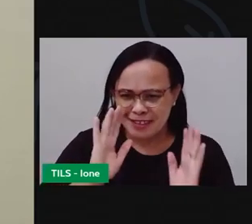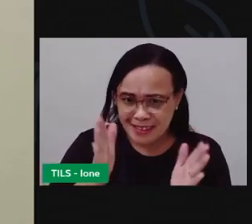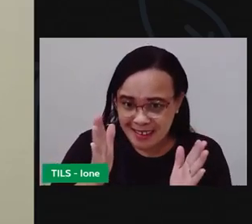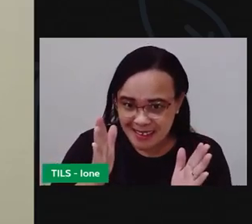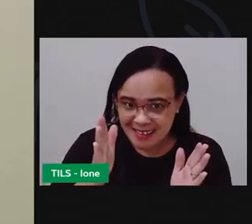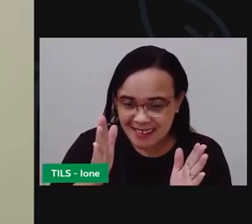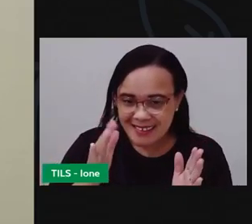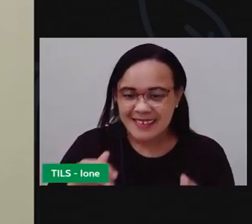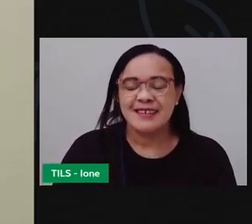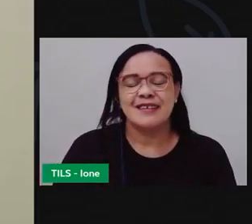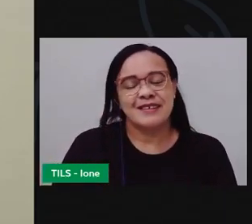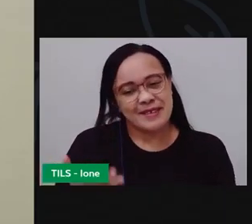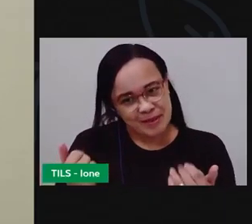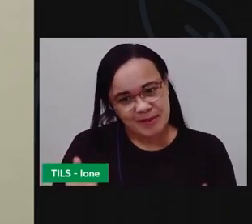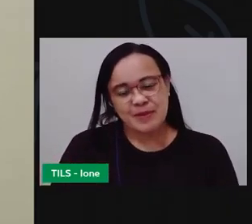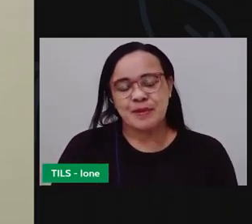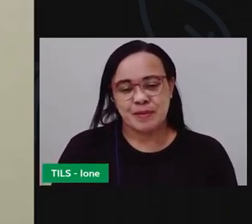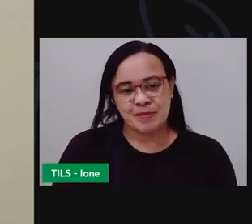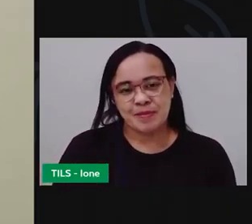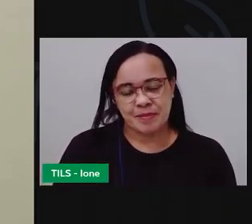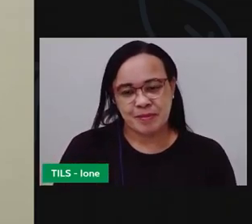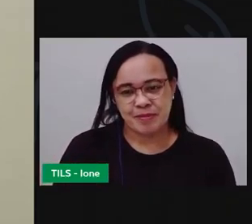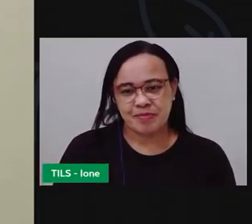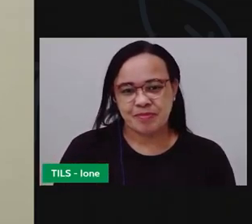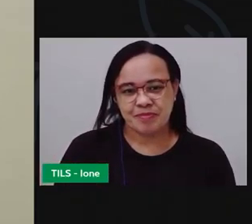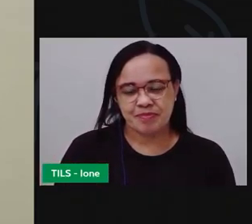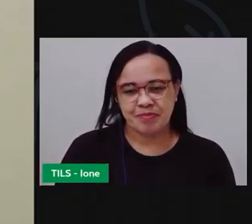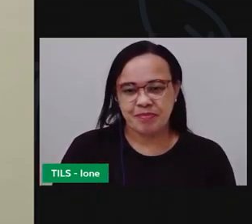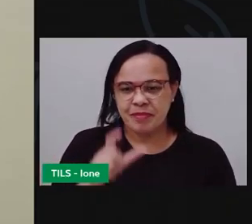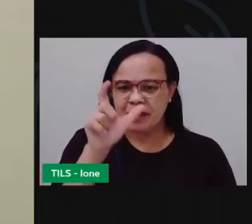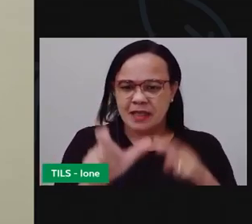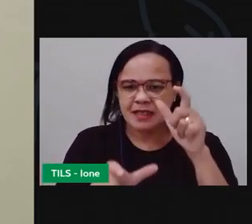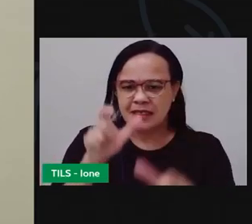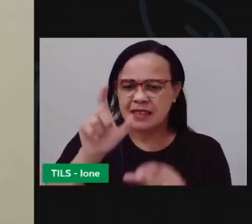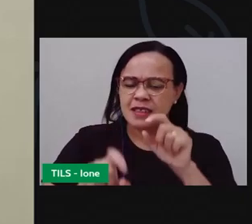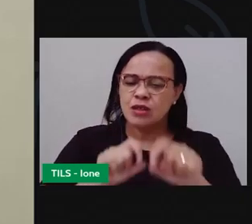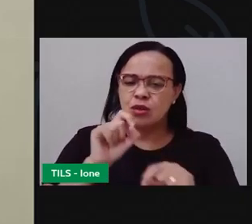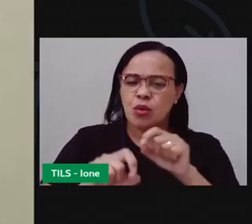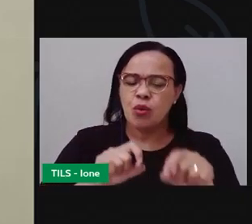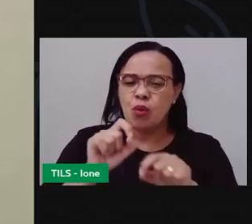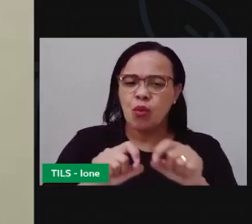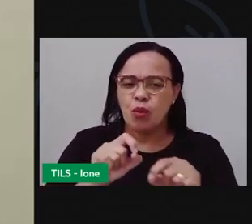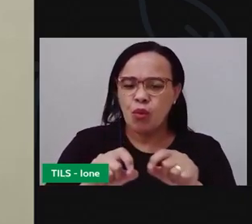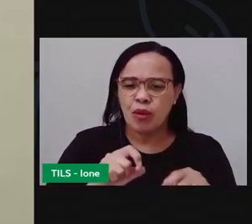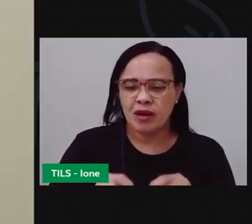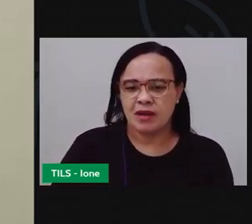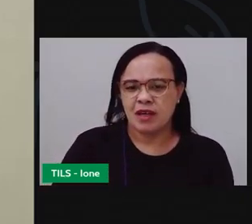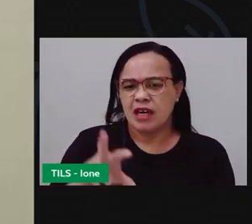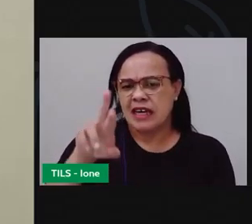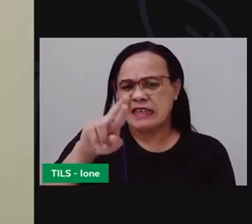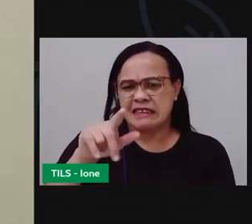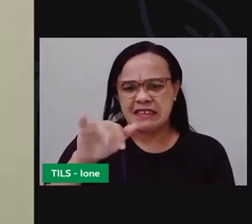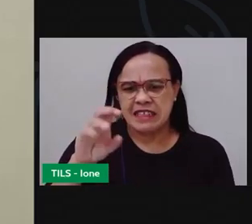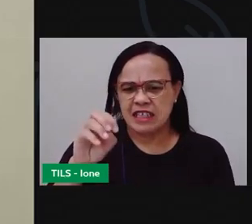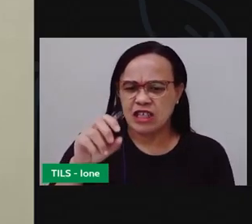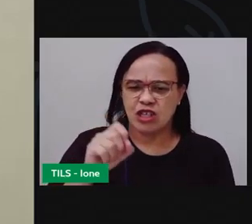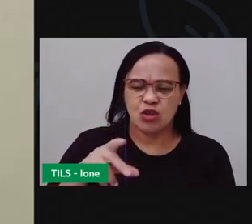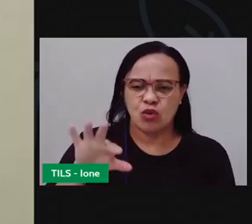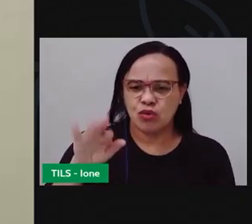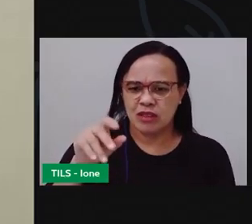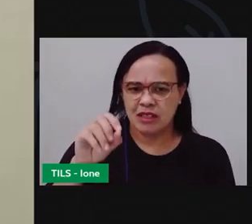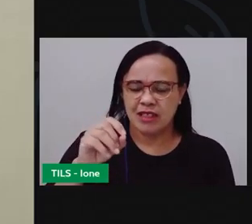Vamos lá. Quem se atreve, pode prova. Trinca o trinco, troca a tranca. É a hora